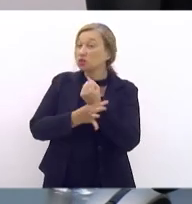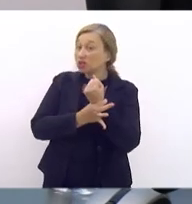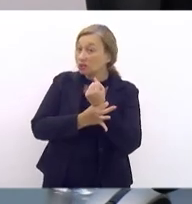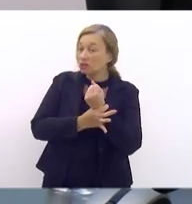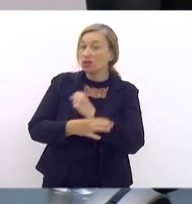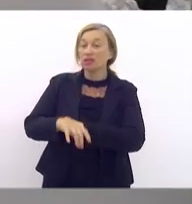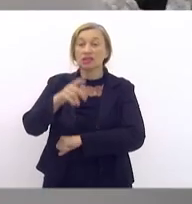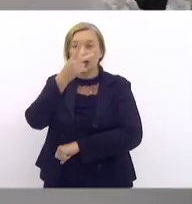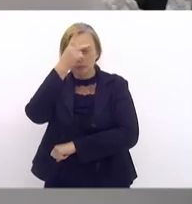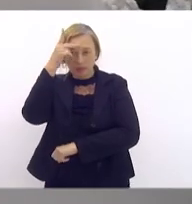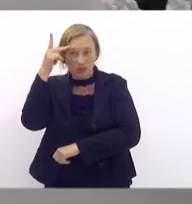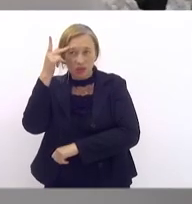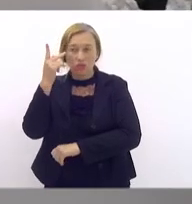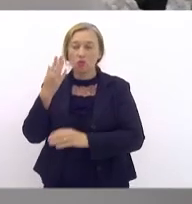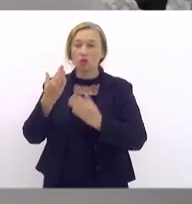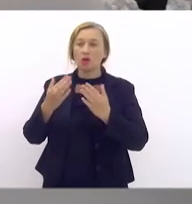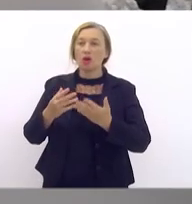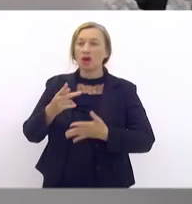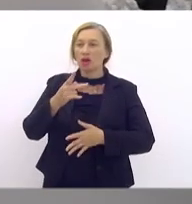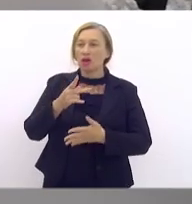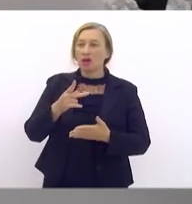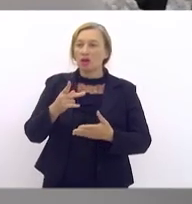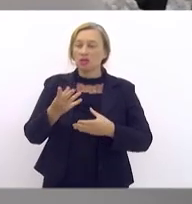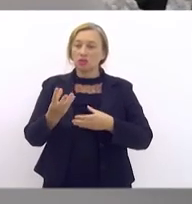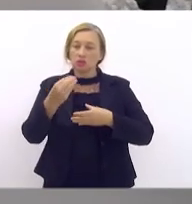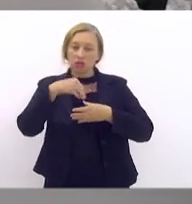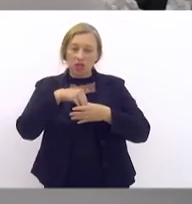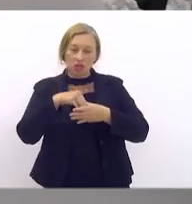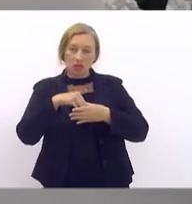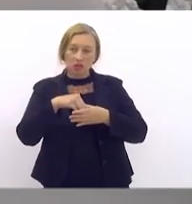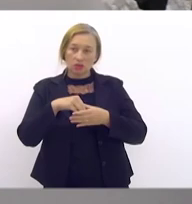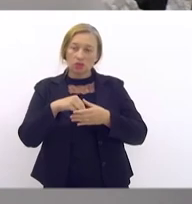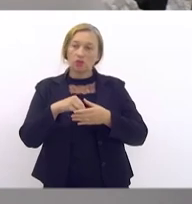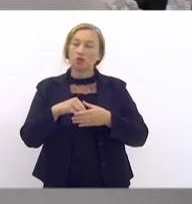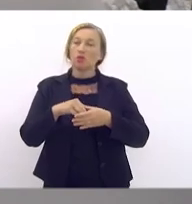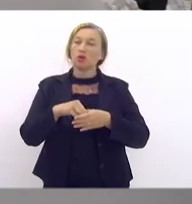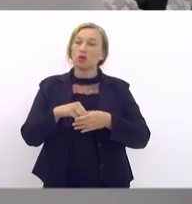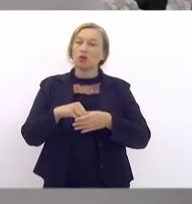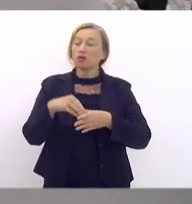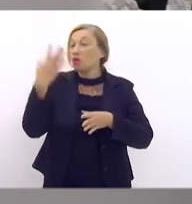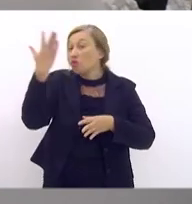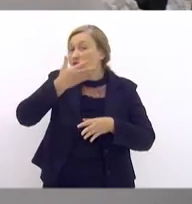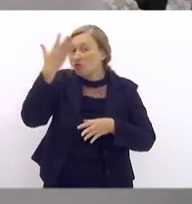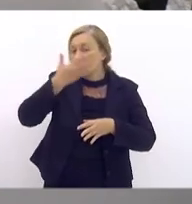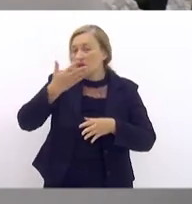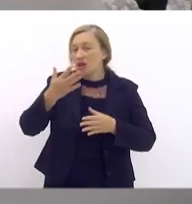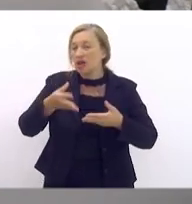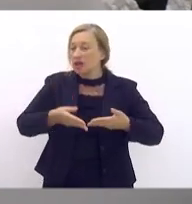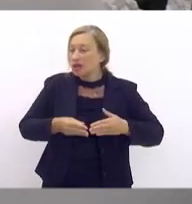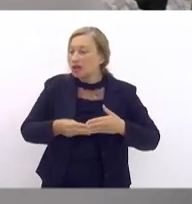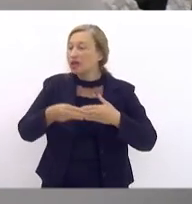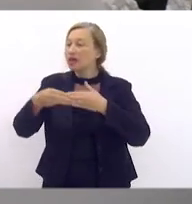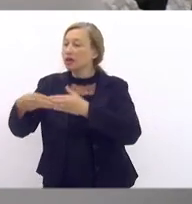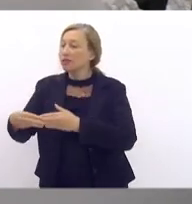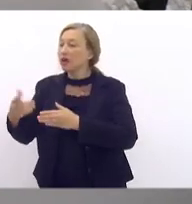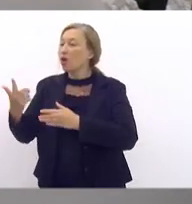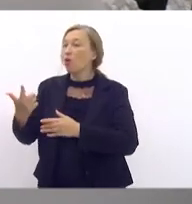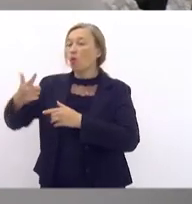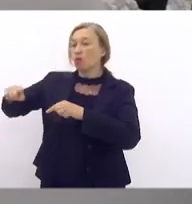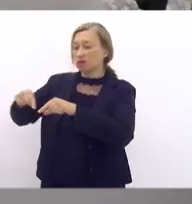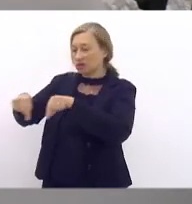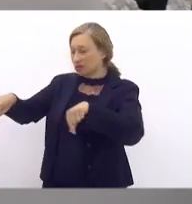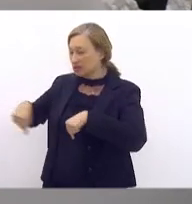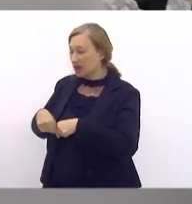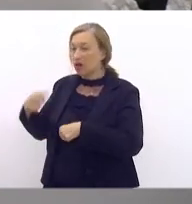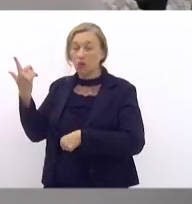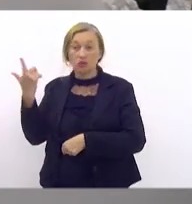a pesso os suspeitos que estão alinhados não t contato visual com ela leva ela na outra sala a ela consegue ver